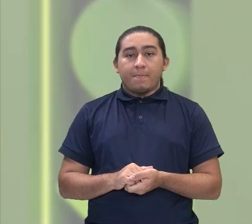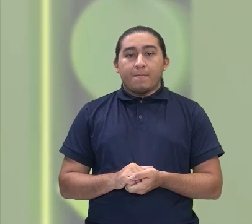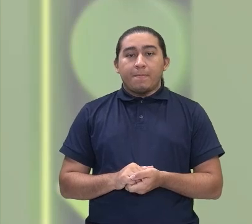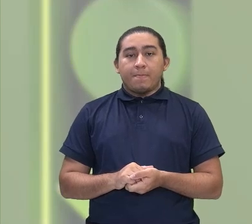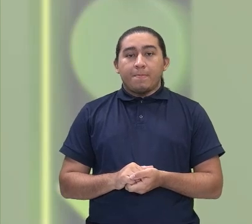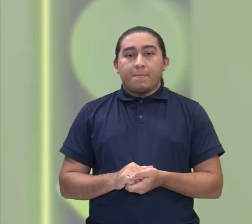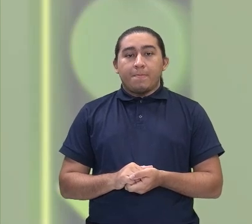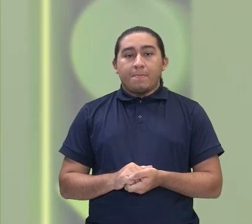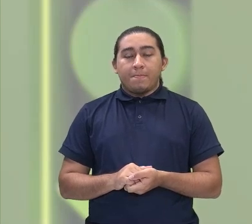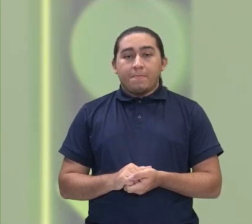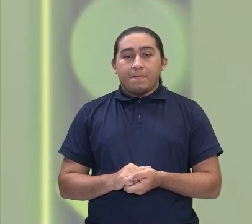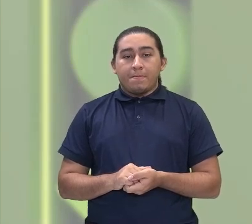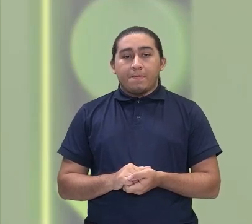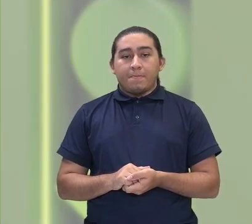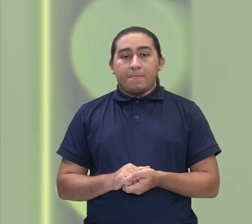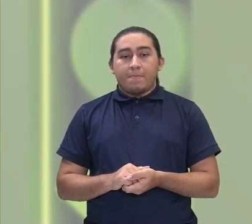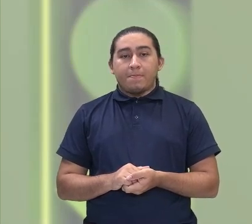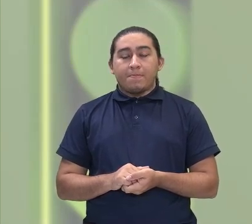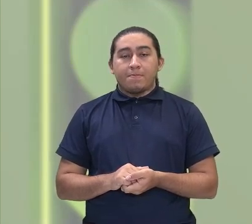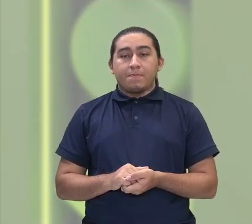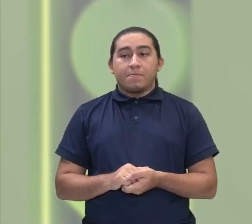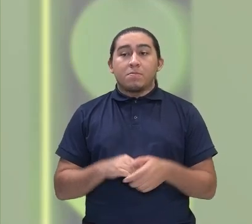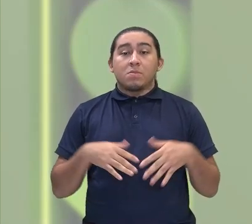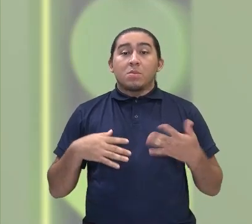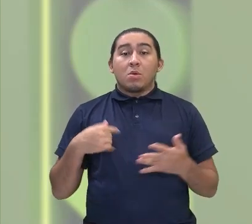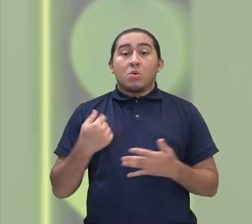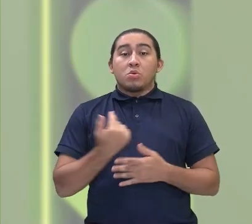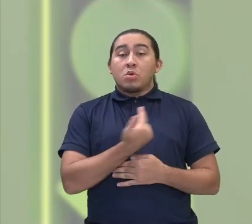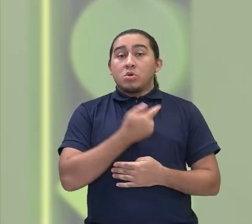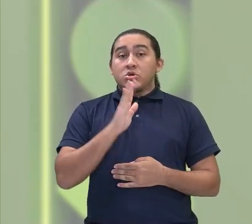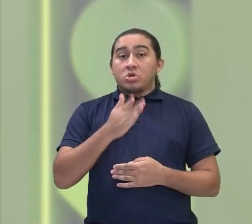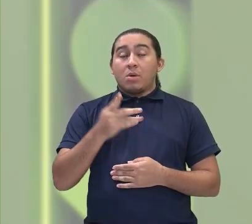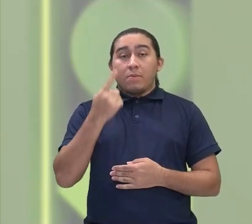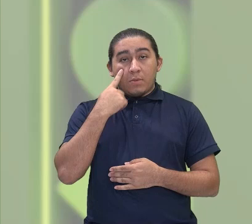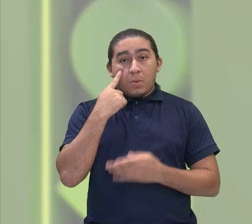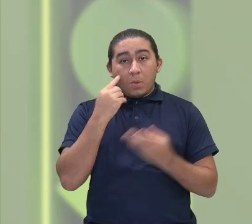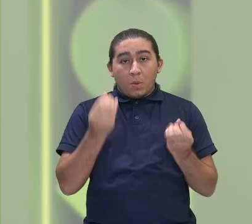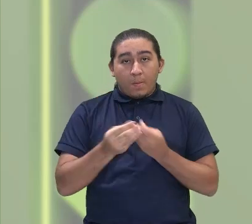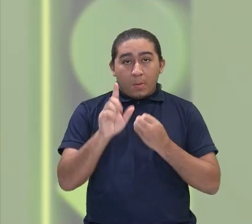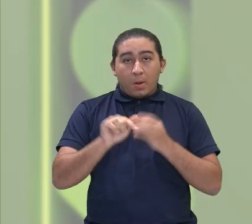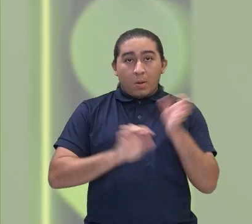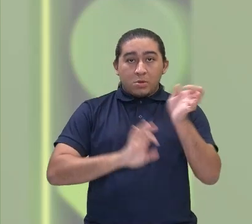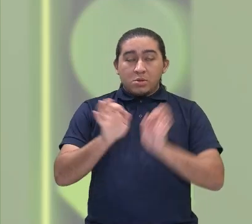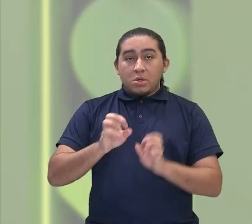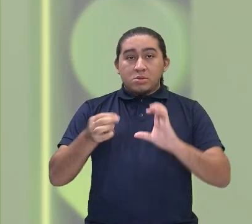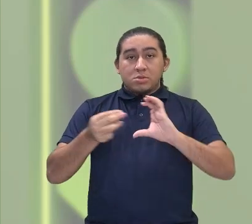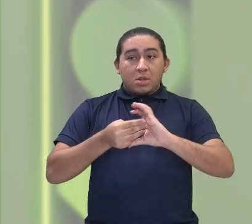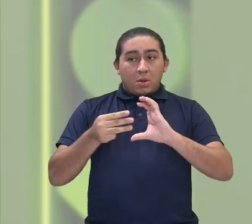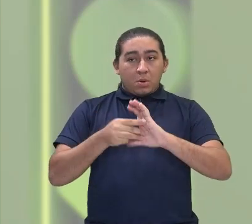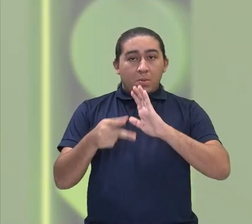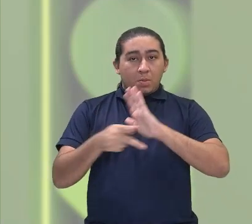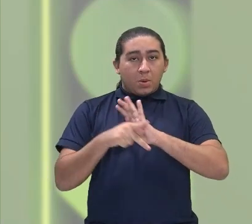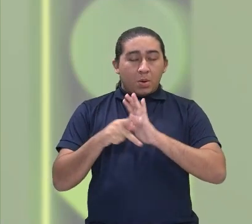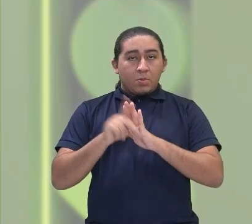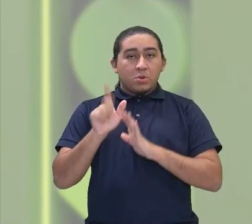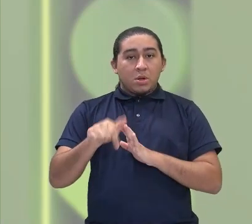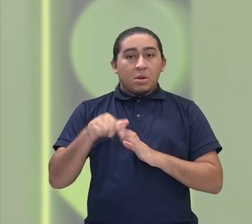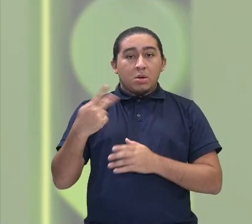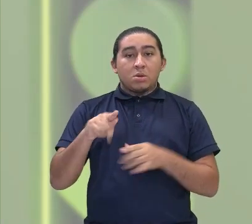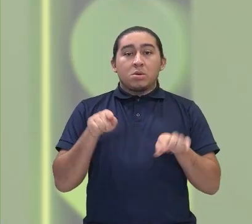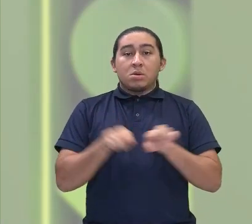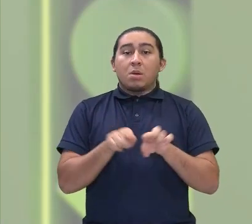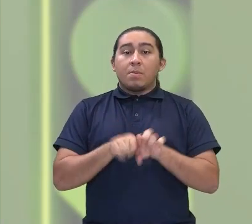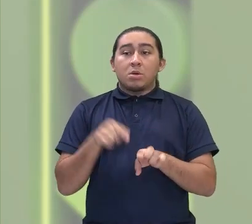observar um pouco mais dessas características, nós vimos como estão organizadas as células do tecido epitelial, né? E a gente vai ver